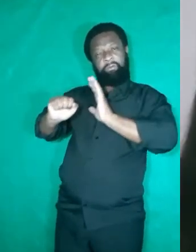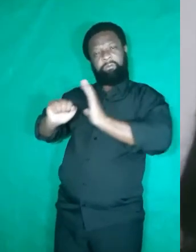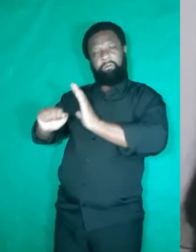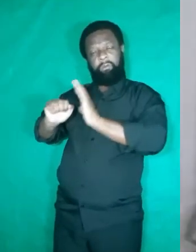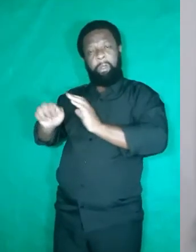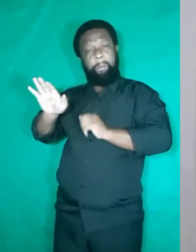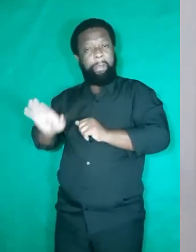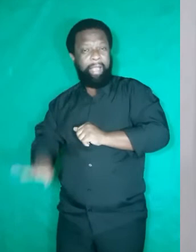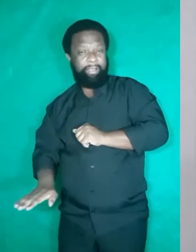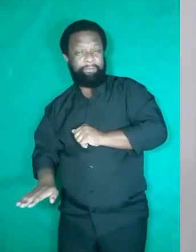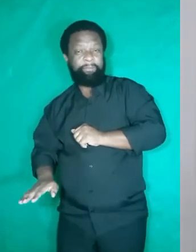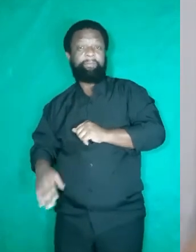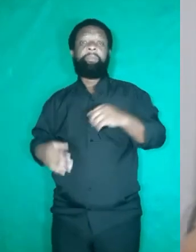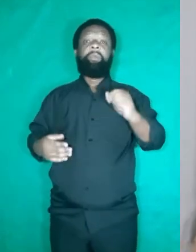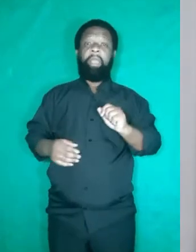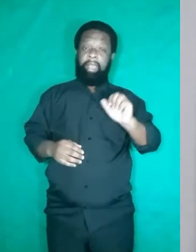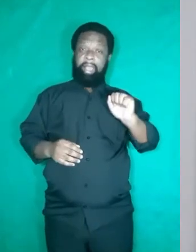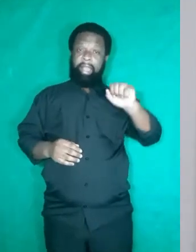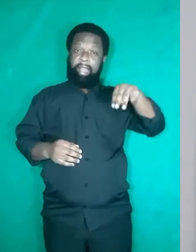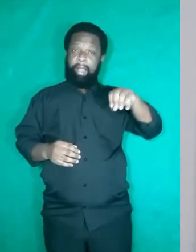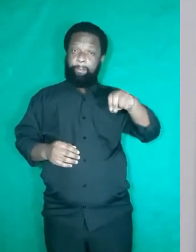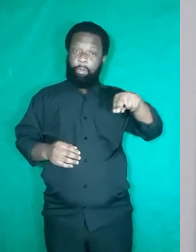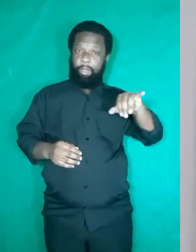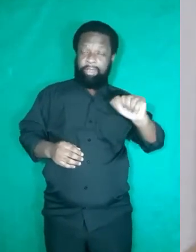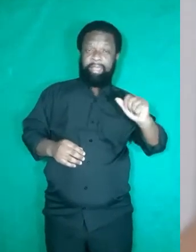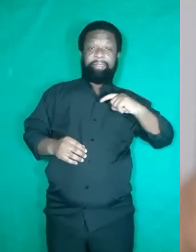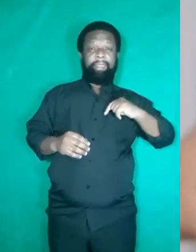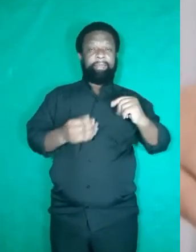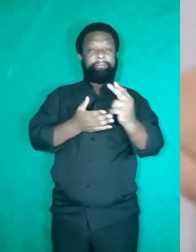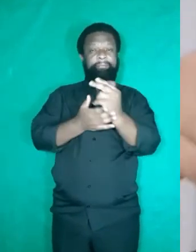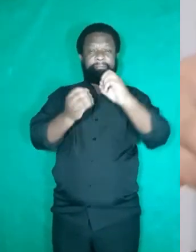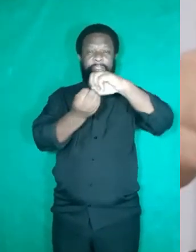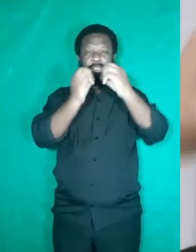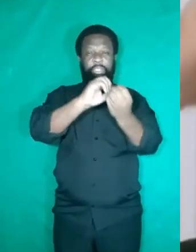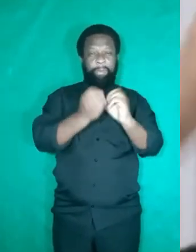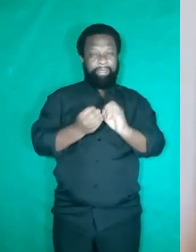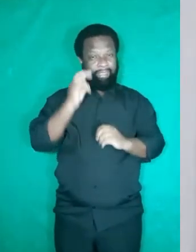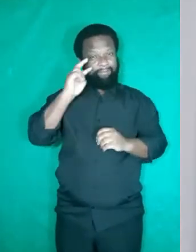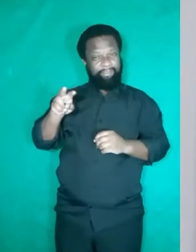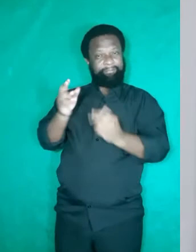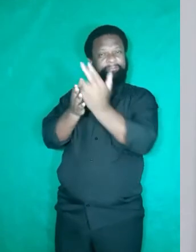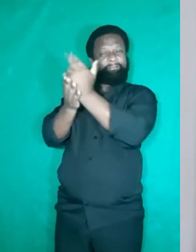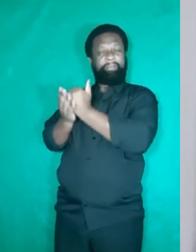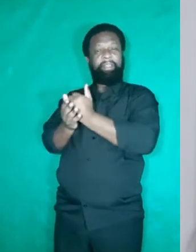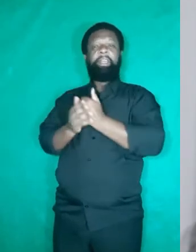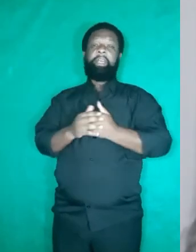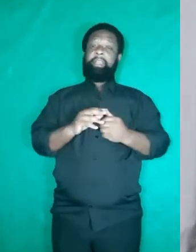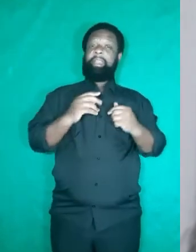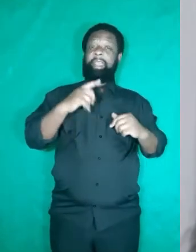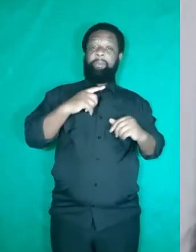tem essa geometria. Aqui está o par de elétrons e as ligações elas vão para baixo para